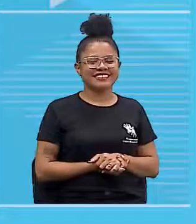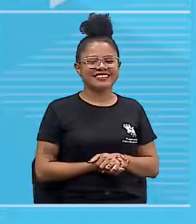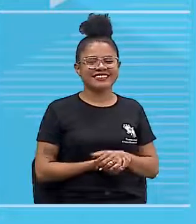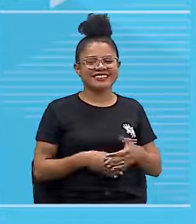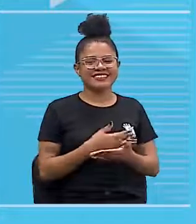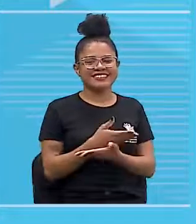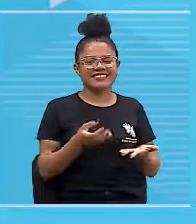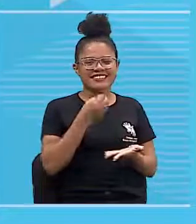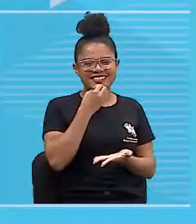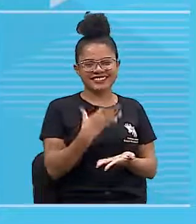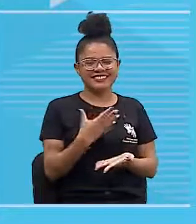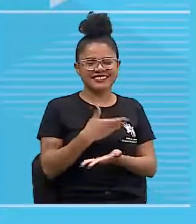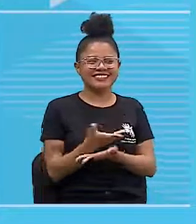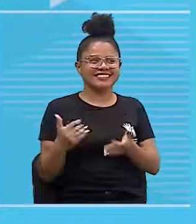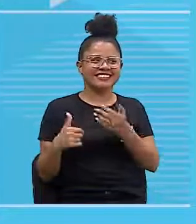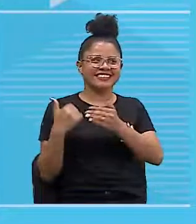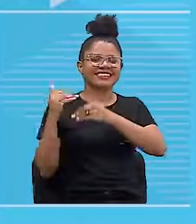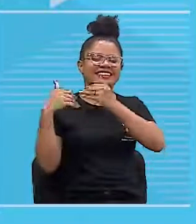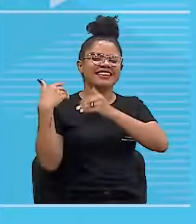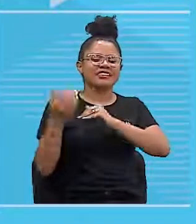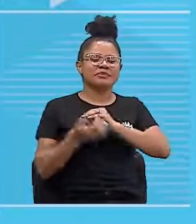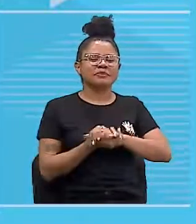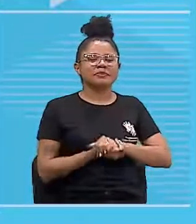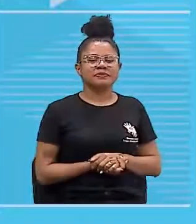crianças crescendo profissionalmente